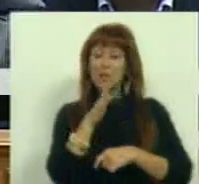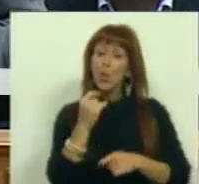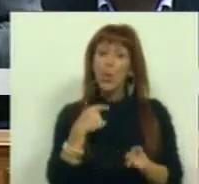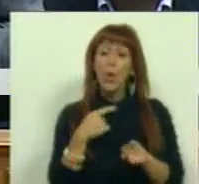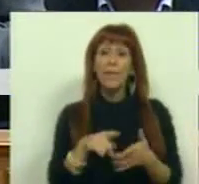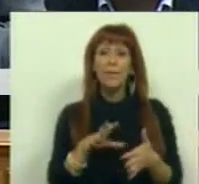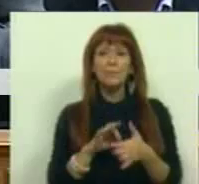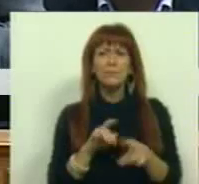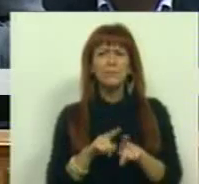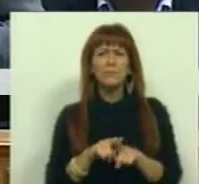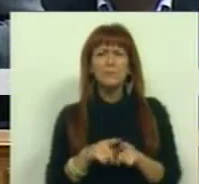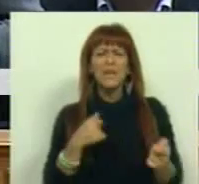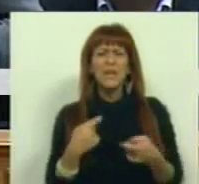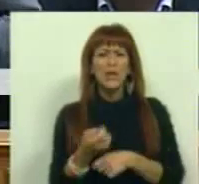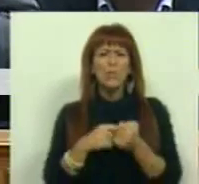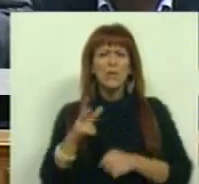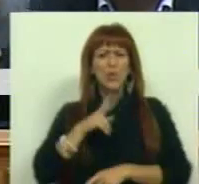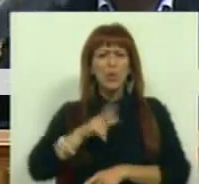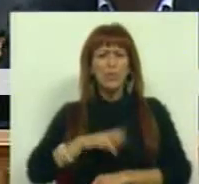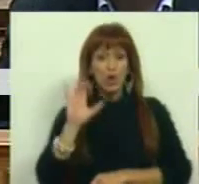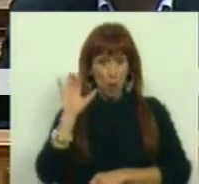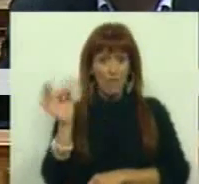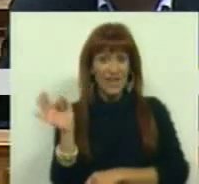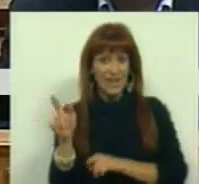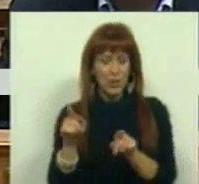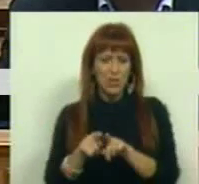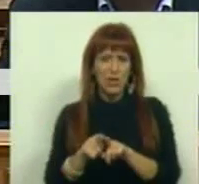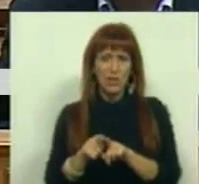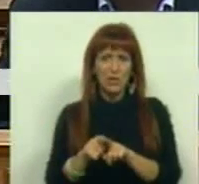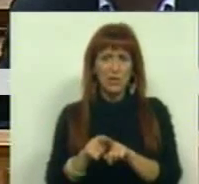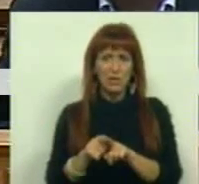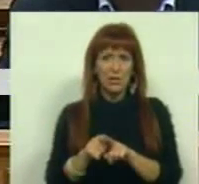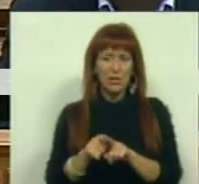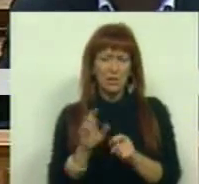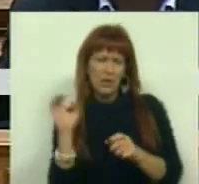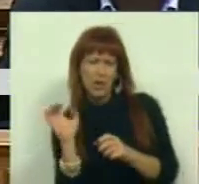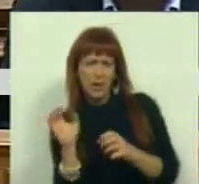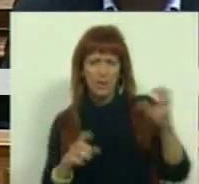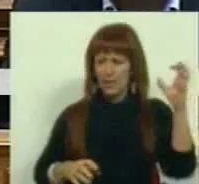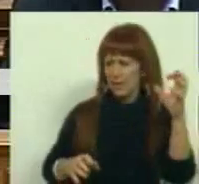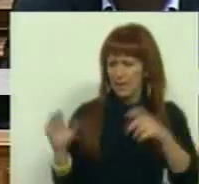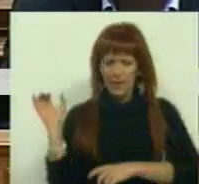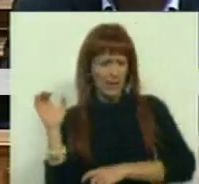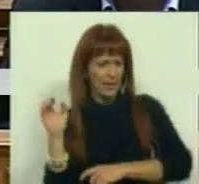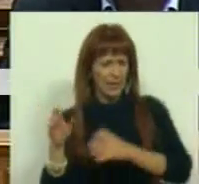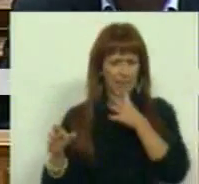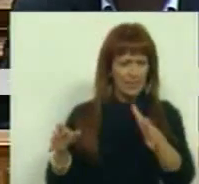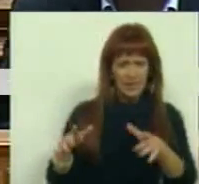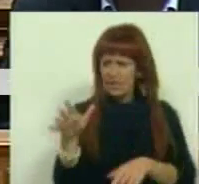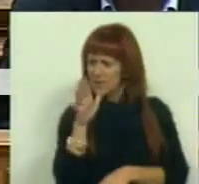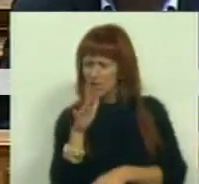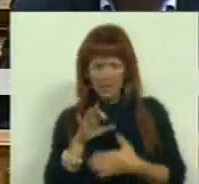a Confederação do Comércio de Portugal, entre troca de galhardetes, entre afirmações